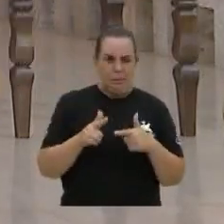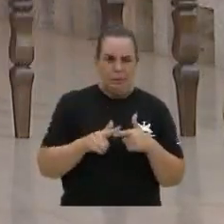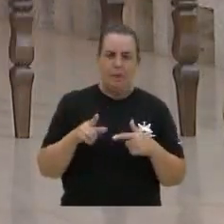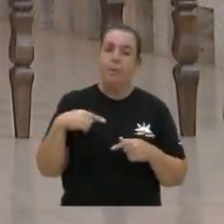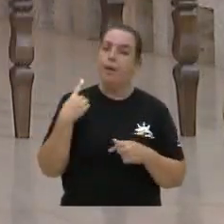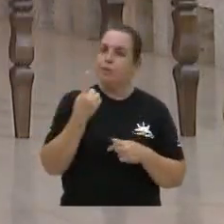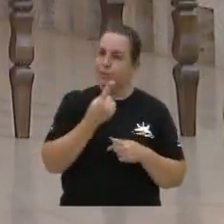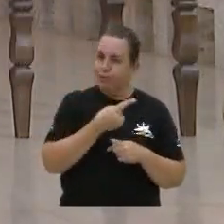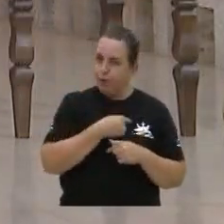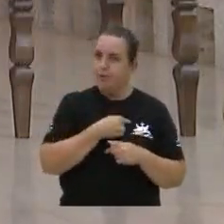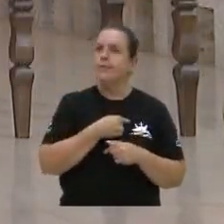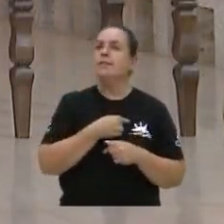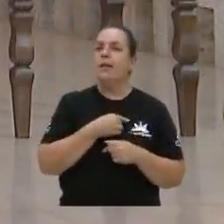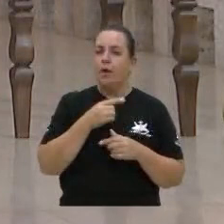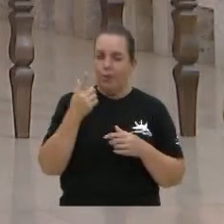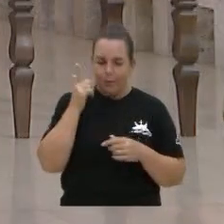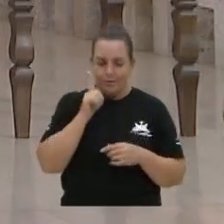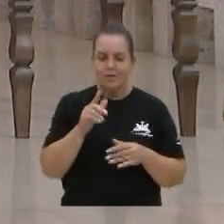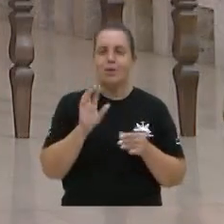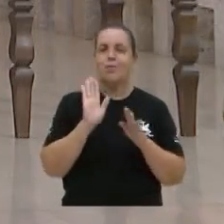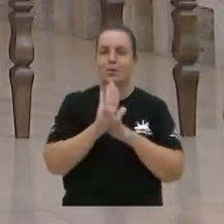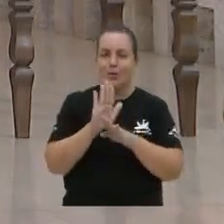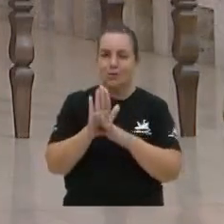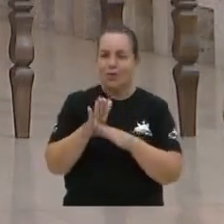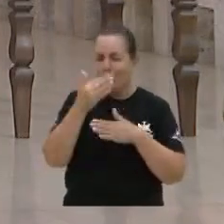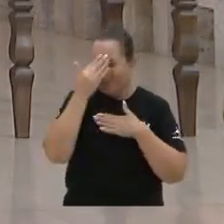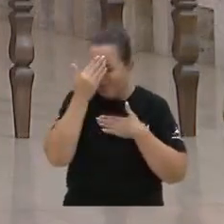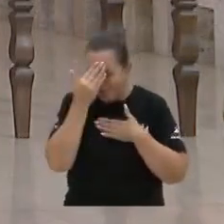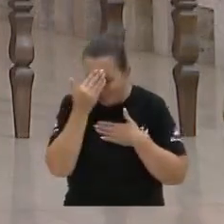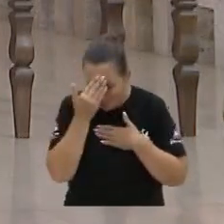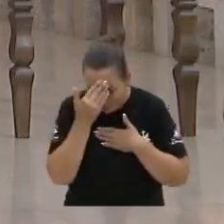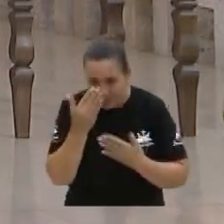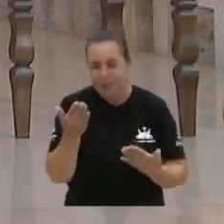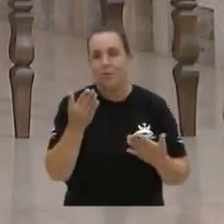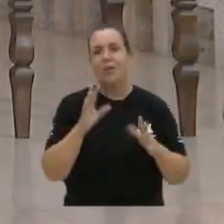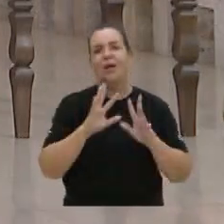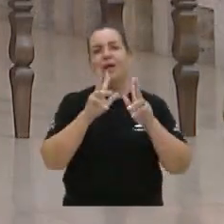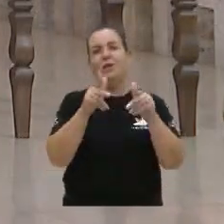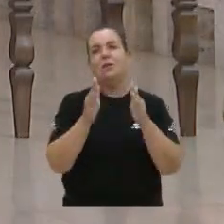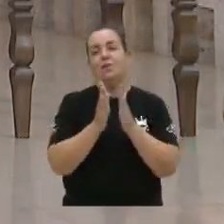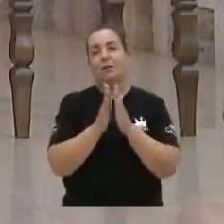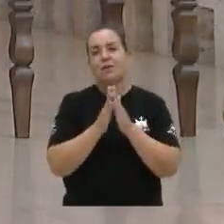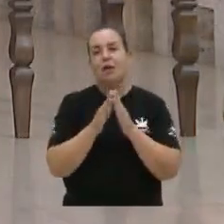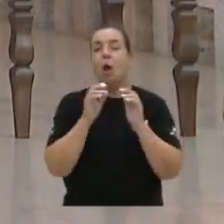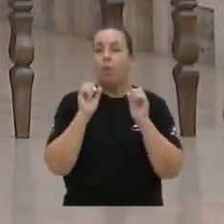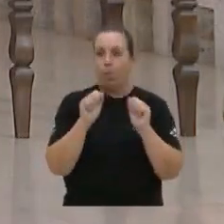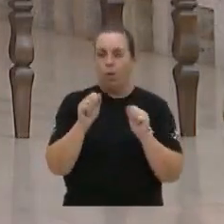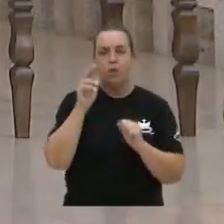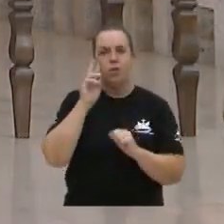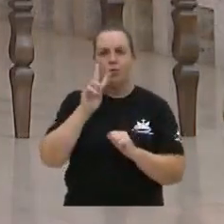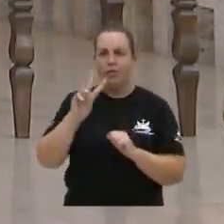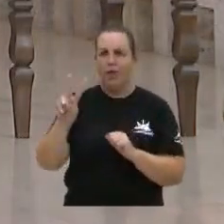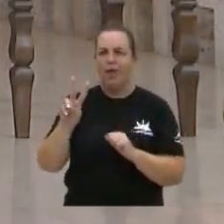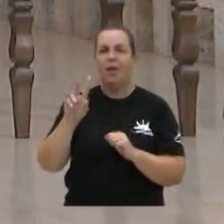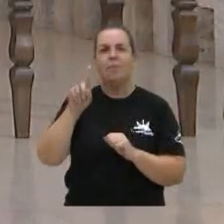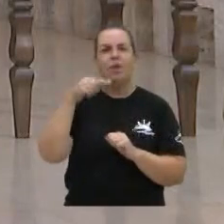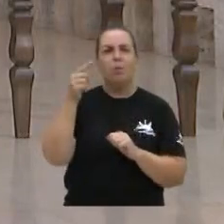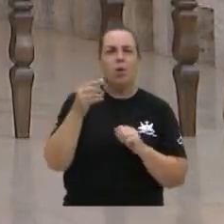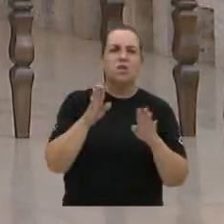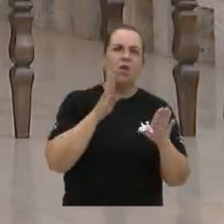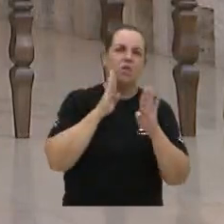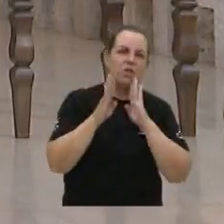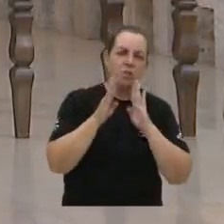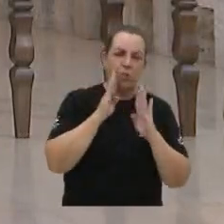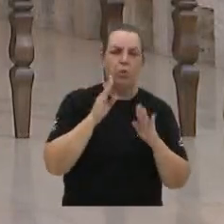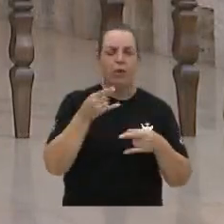nós fazemos a caridade. Obrigado a todos que rezaram. Quem quiser pode acompanhar nas redes sociais,